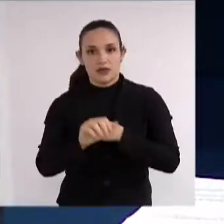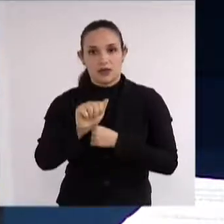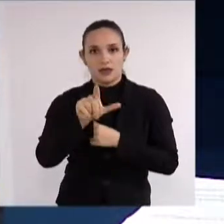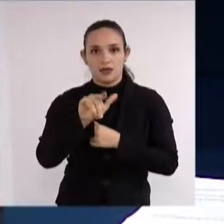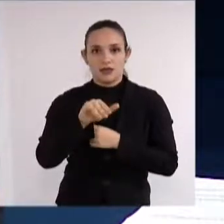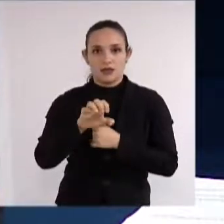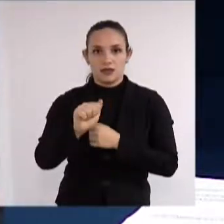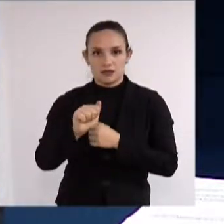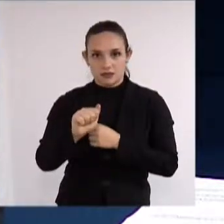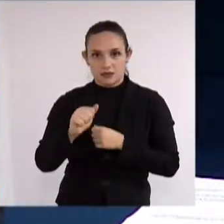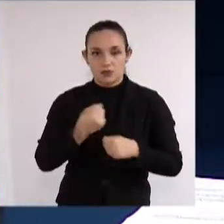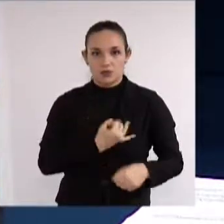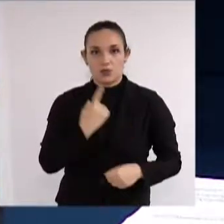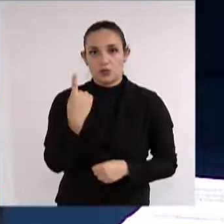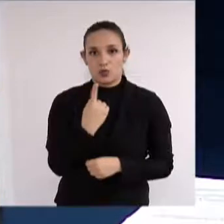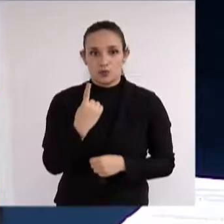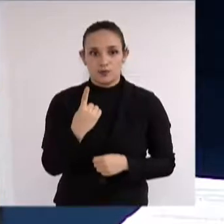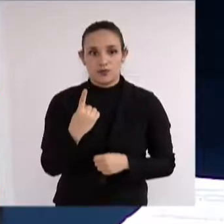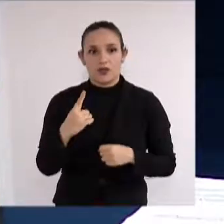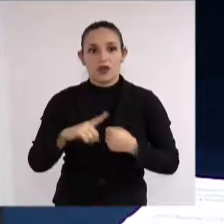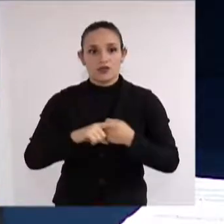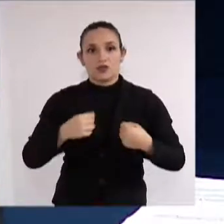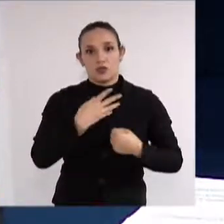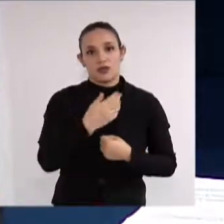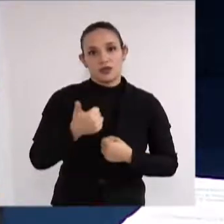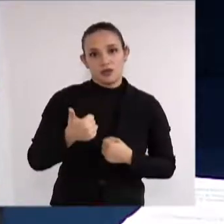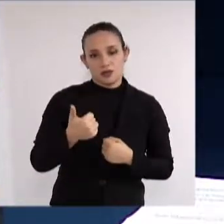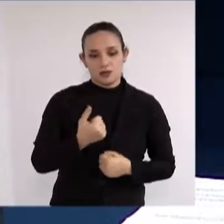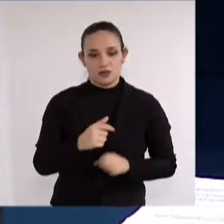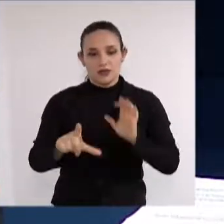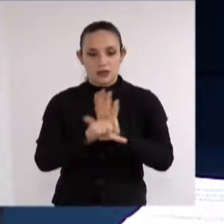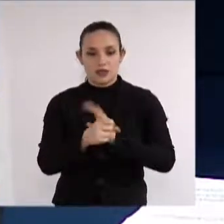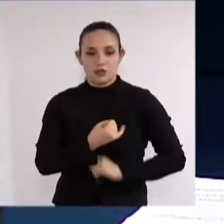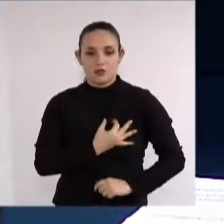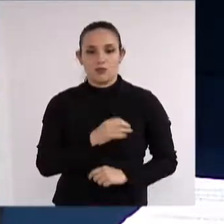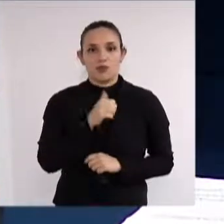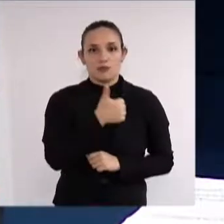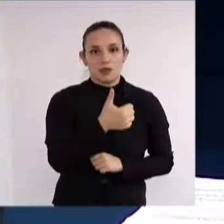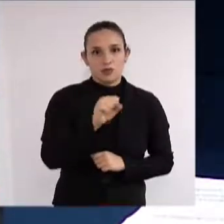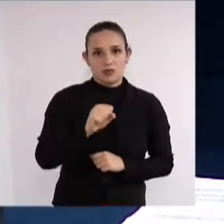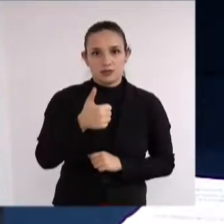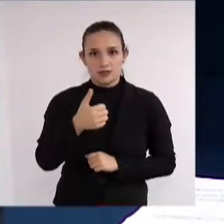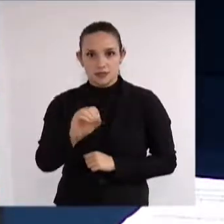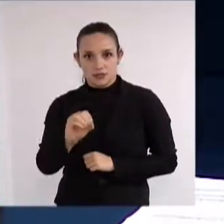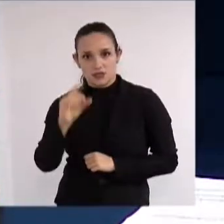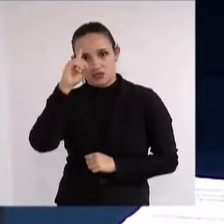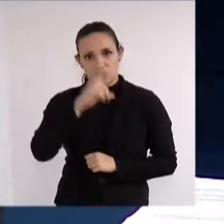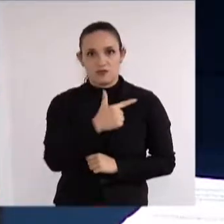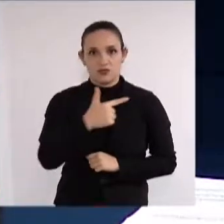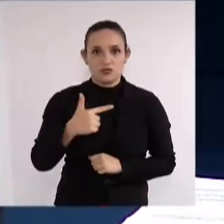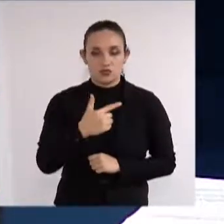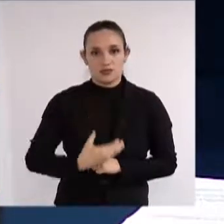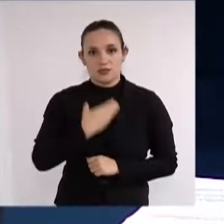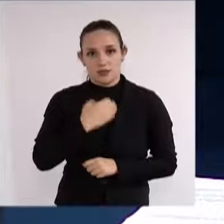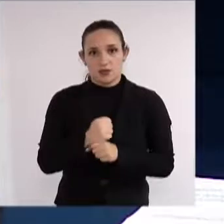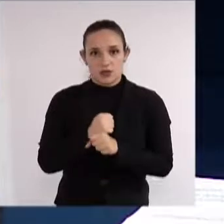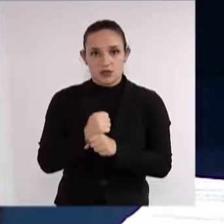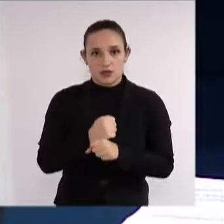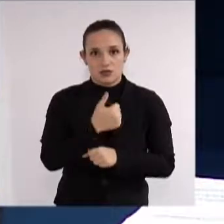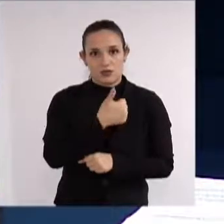1 do caput do artigo 41 da Lei número 1810, de 22 de dezembro